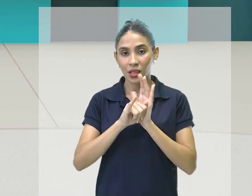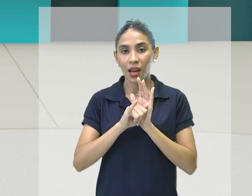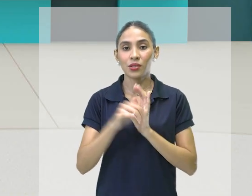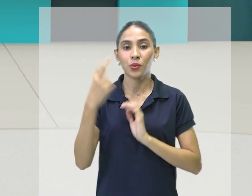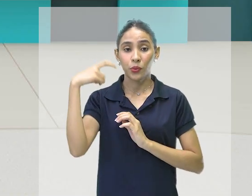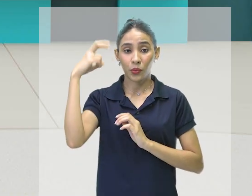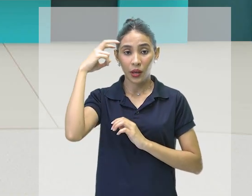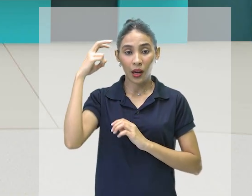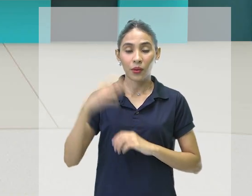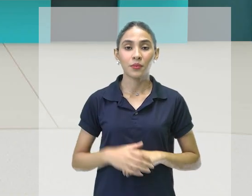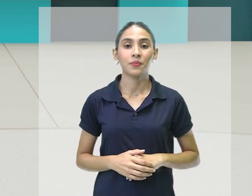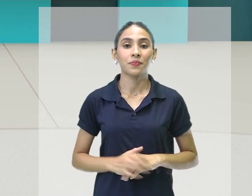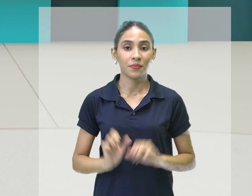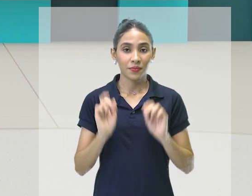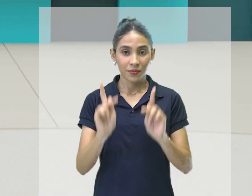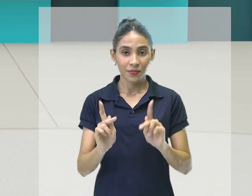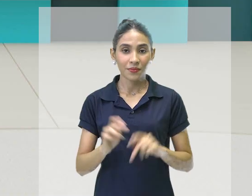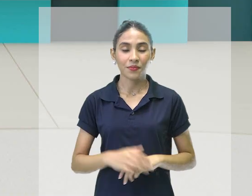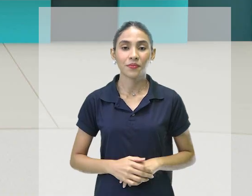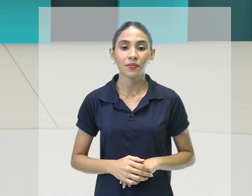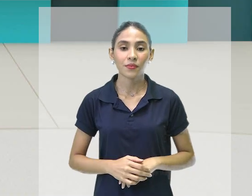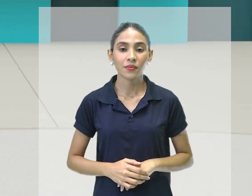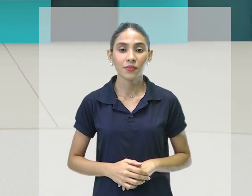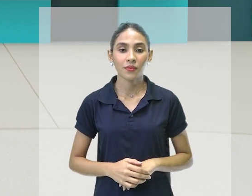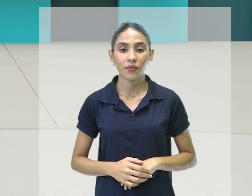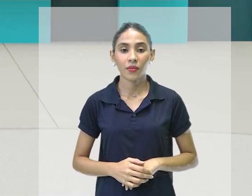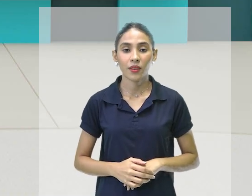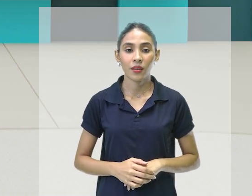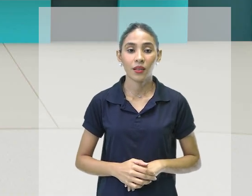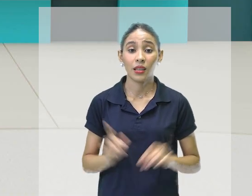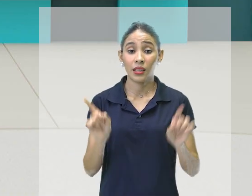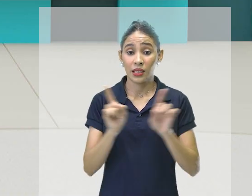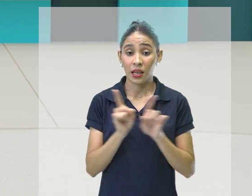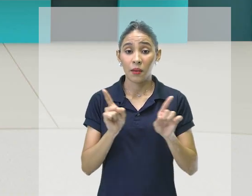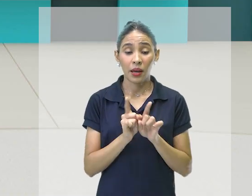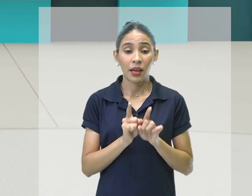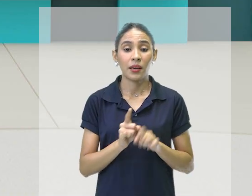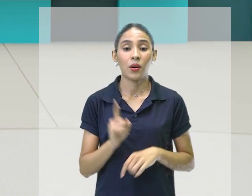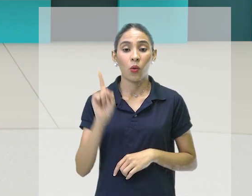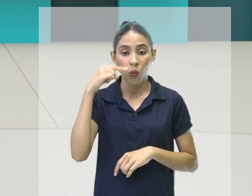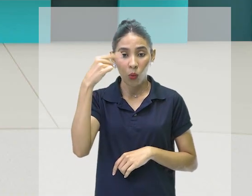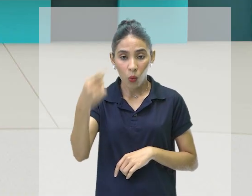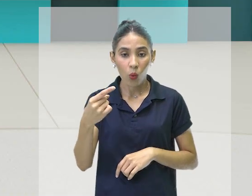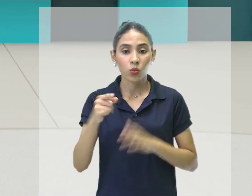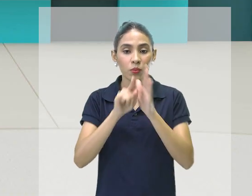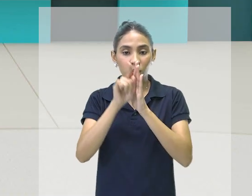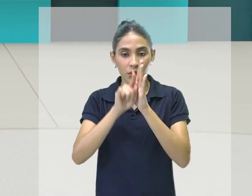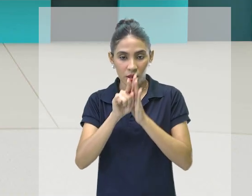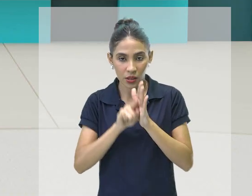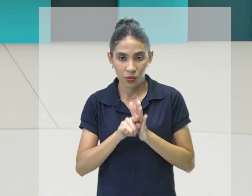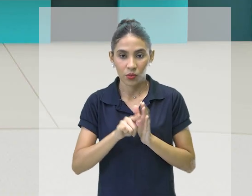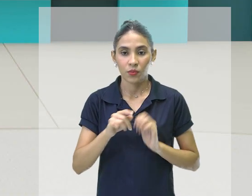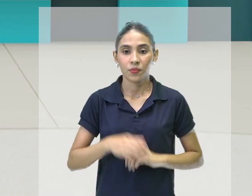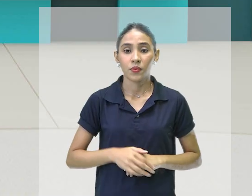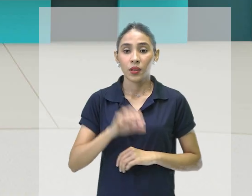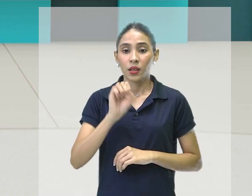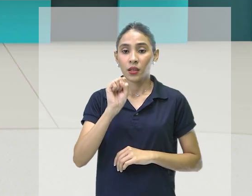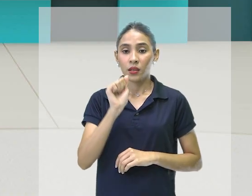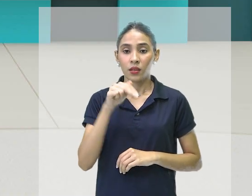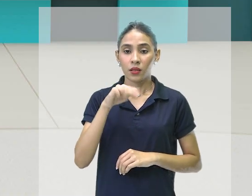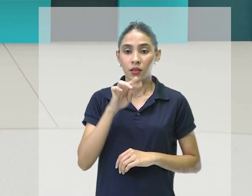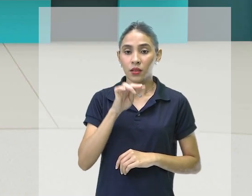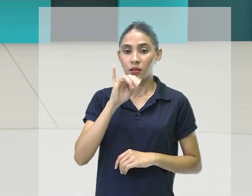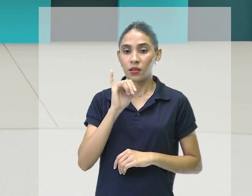nossa identidade cultural, certo? Venho trazendo aí mais um estudo para vocês, que é o de